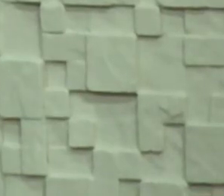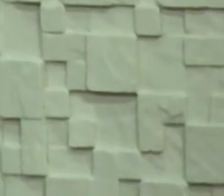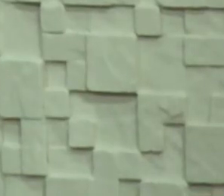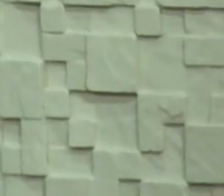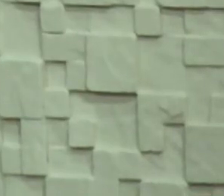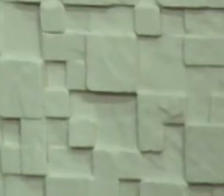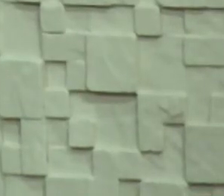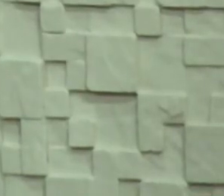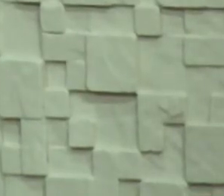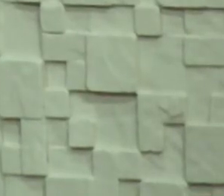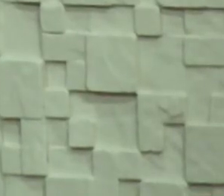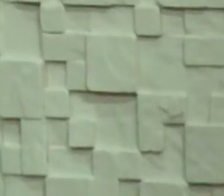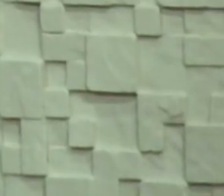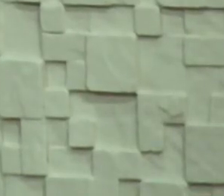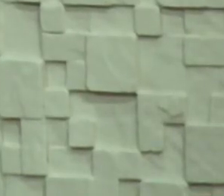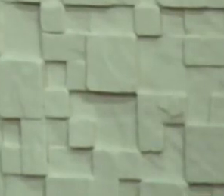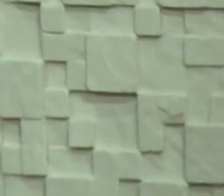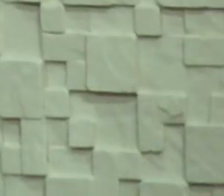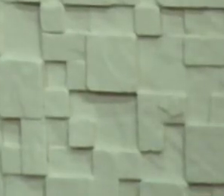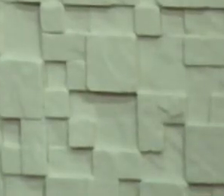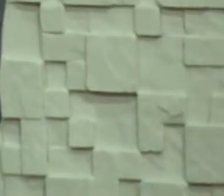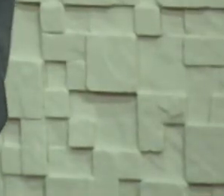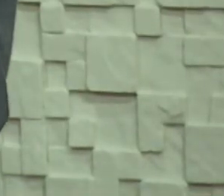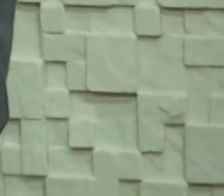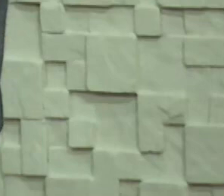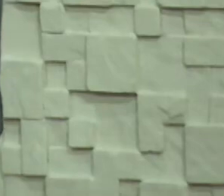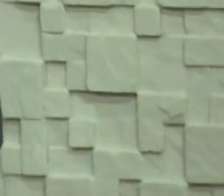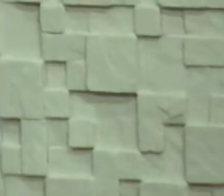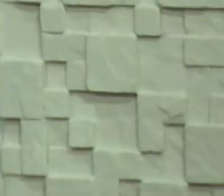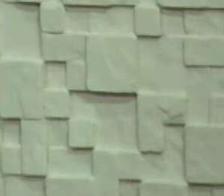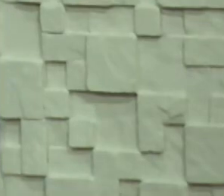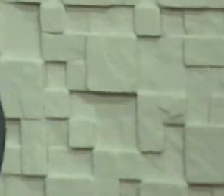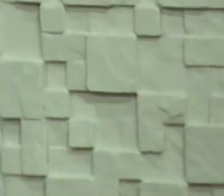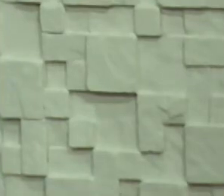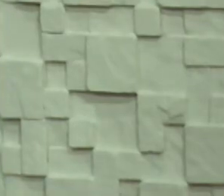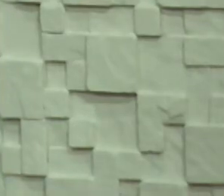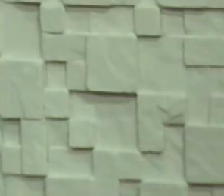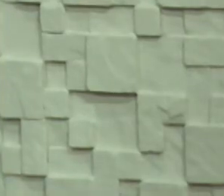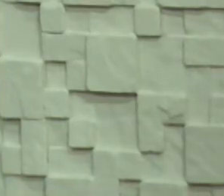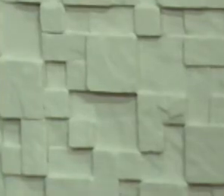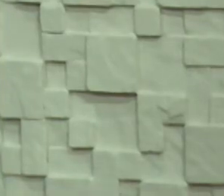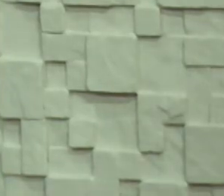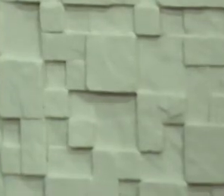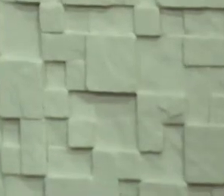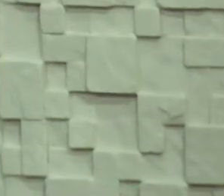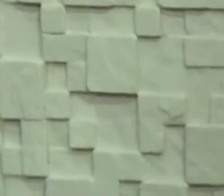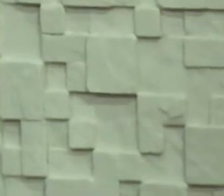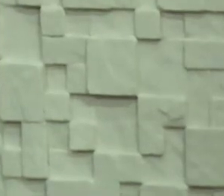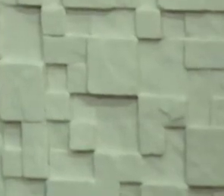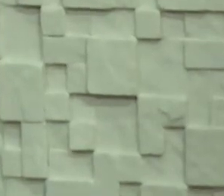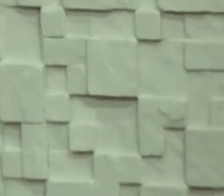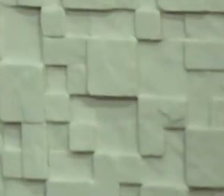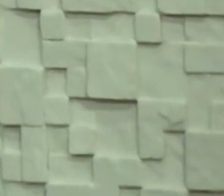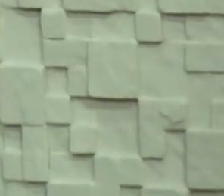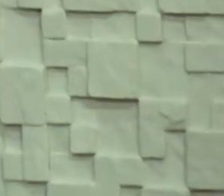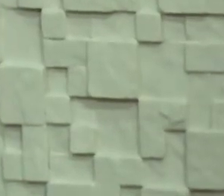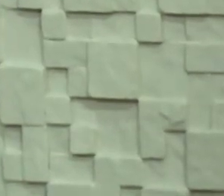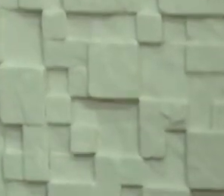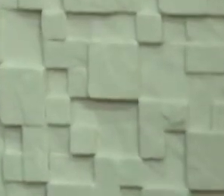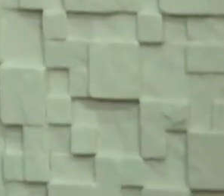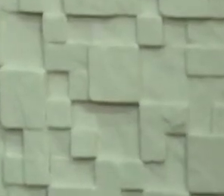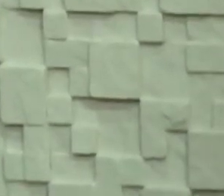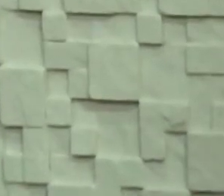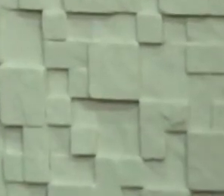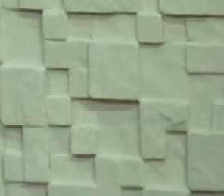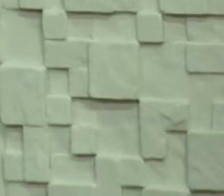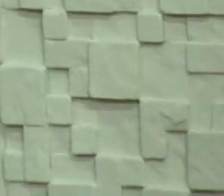pronta e nesse momento talvez importante também fazer esse link da Secretaria de Assistência Social com